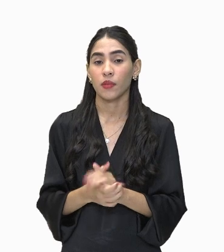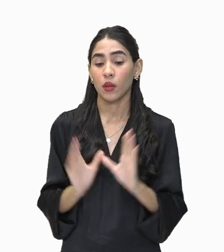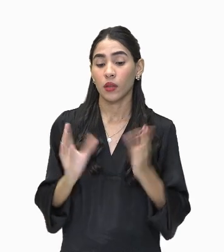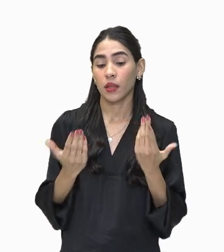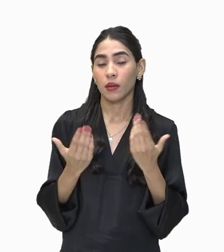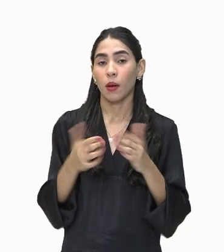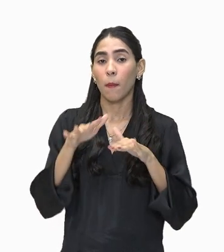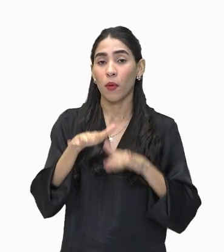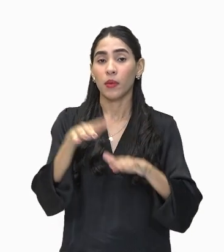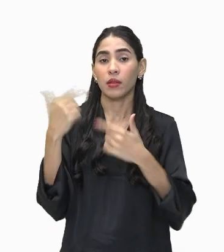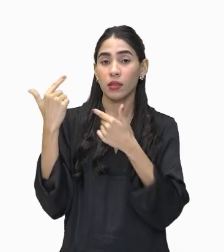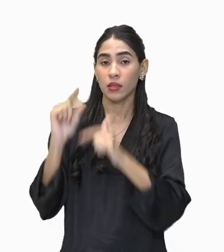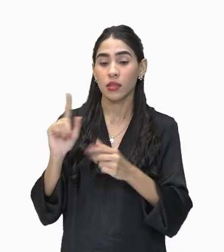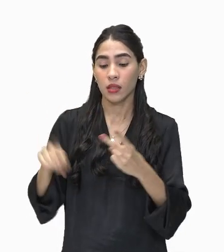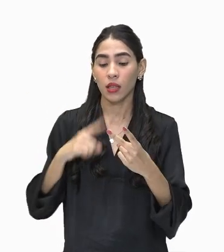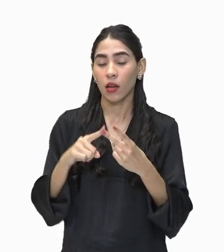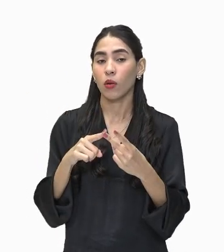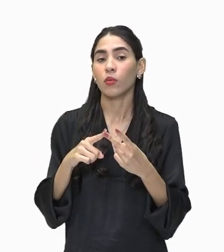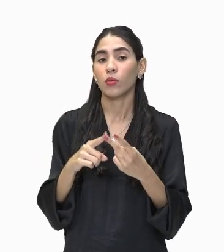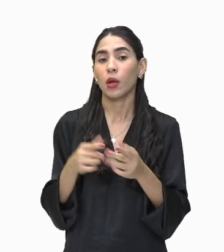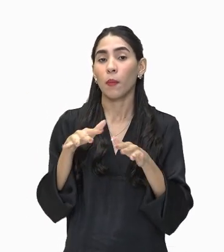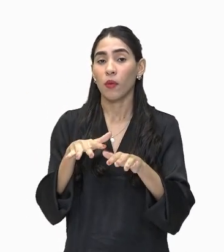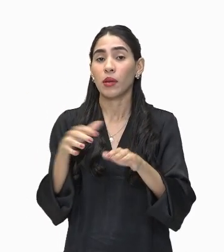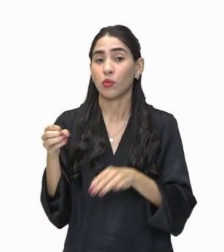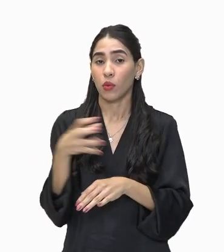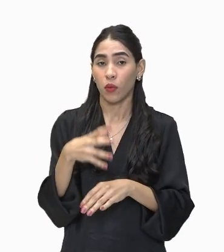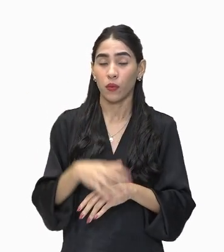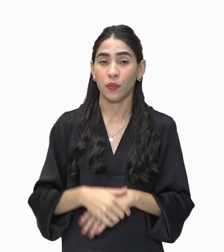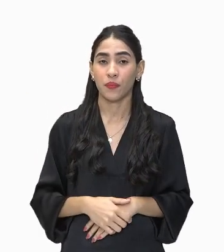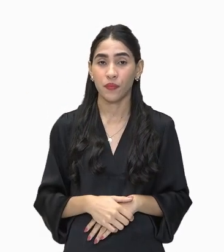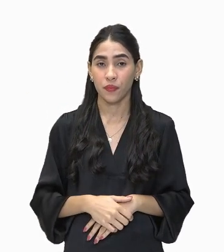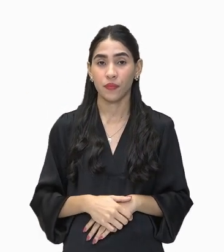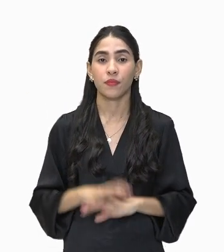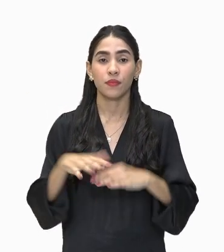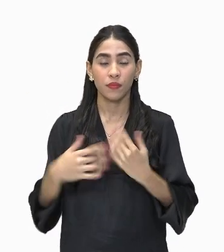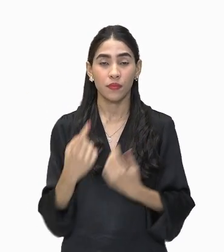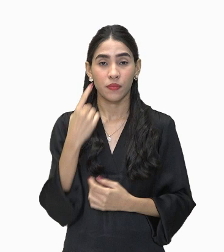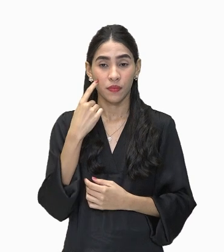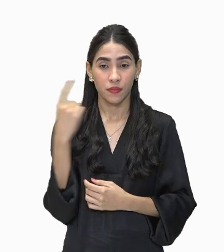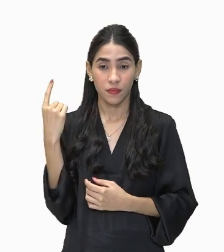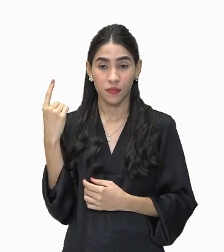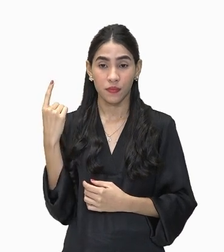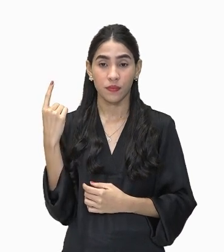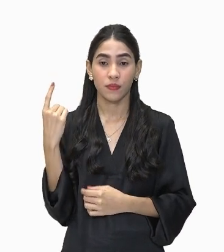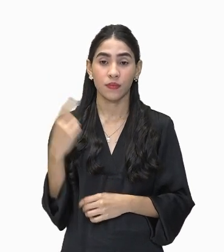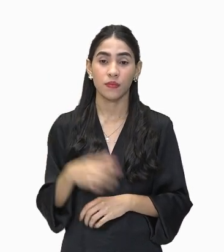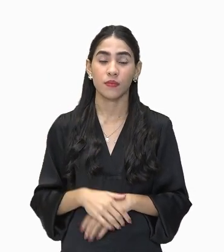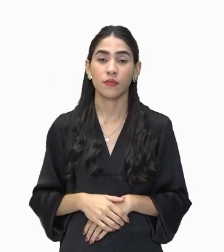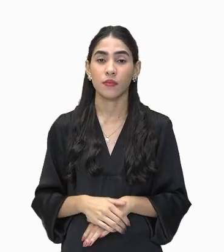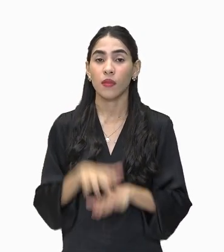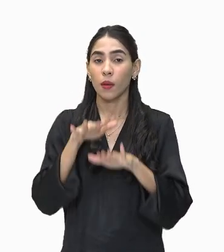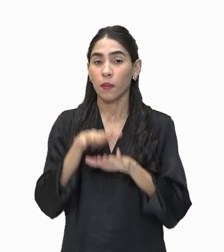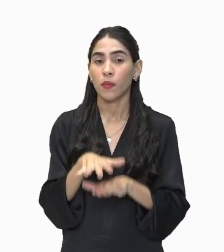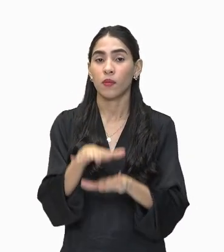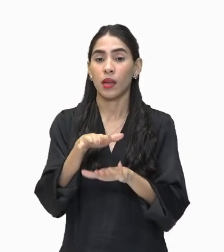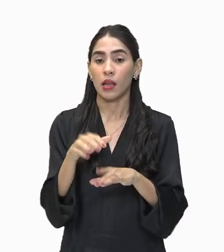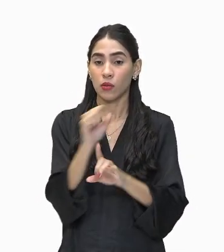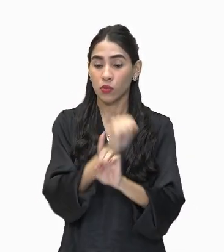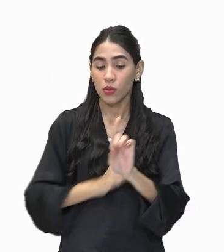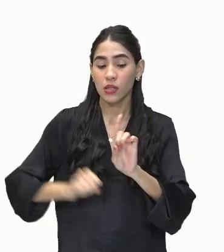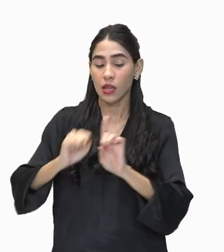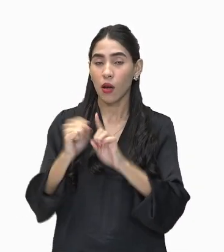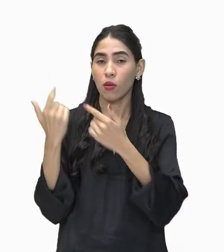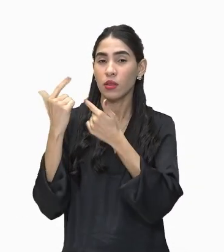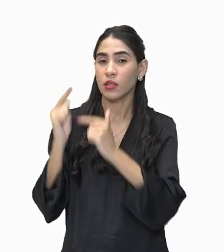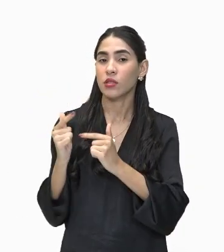tradicionais e os novos movimentos sociais, certo? Vamos então ver os movimentos sociais tradicionais, como